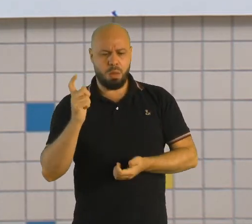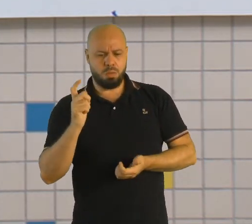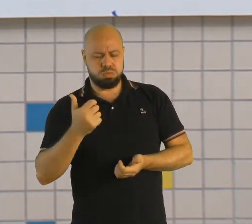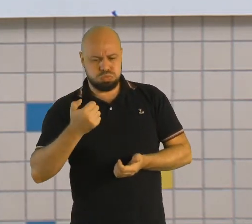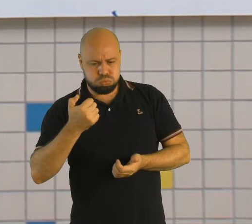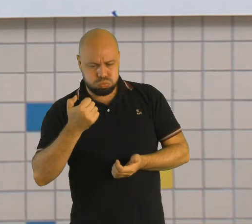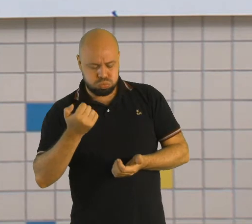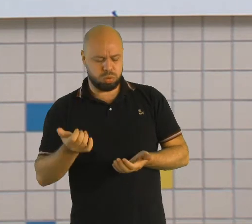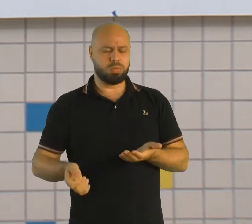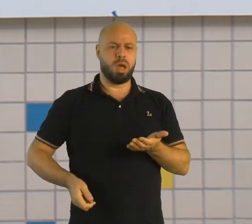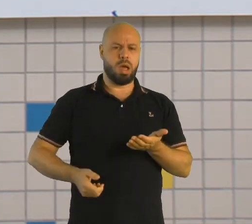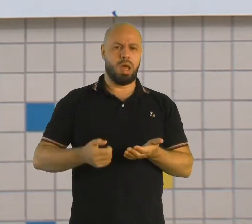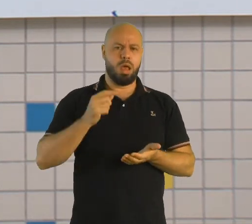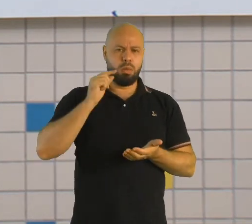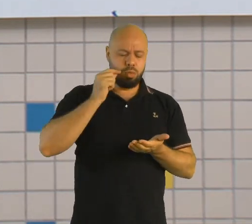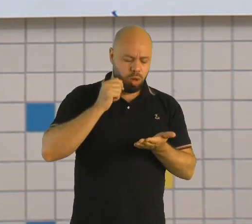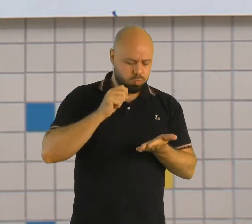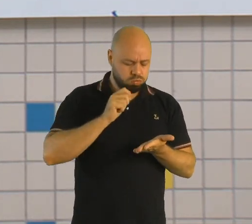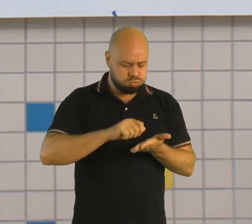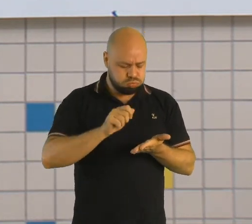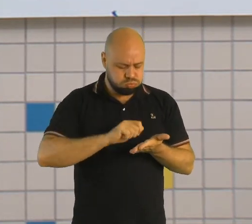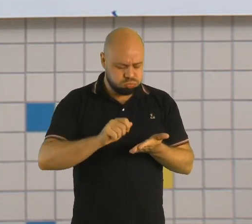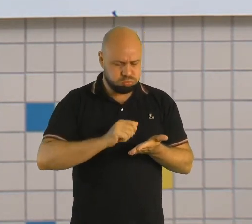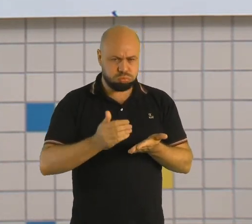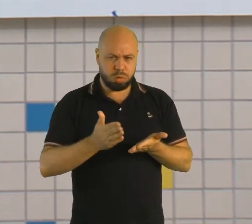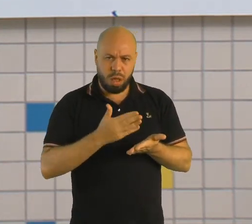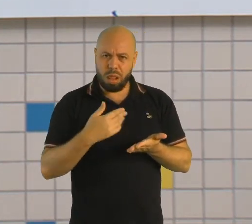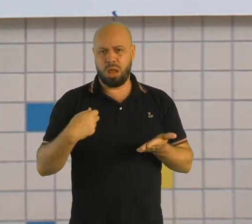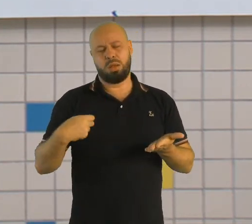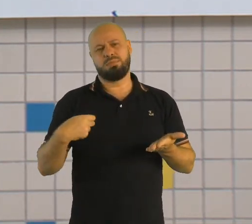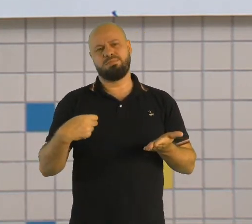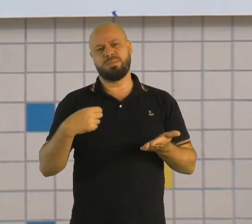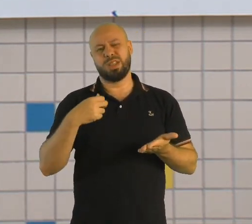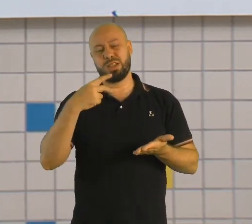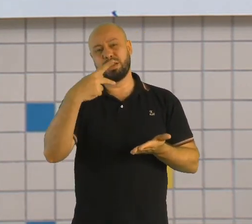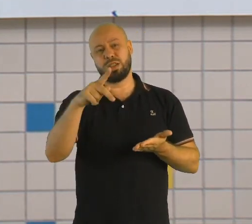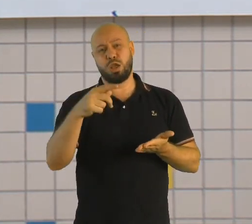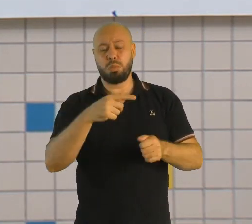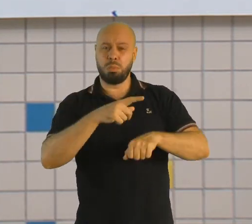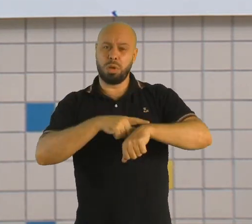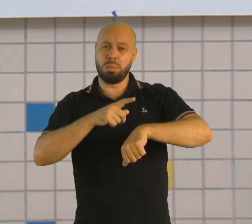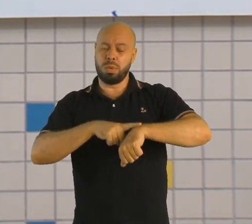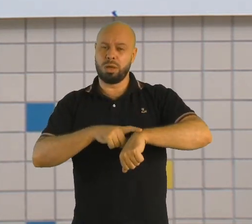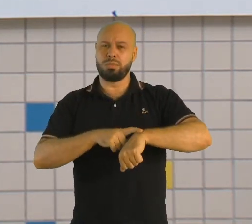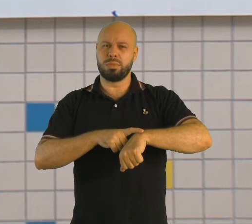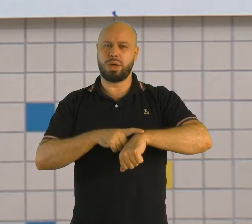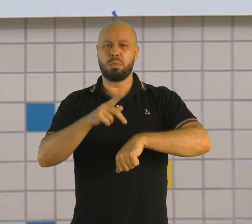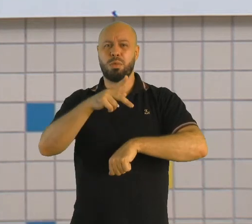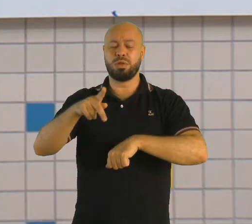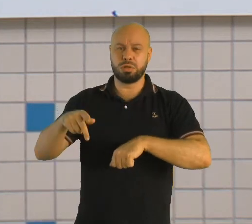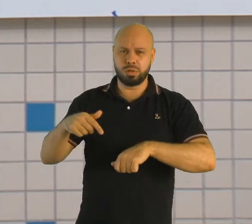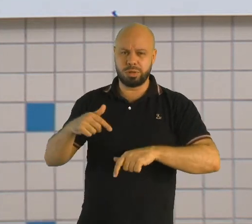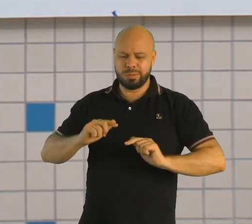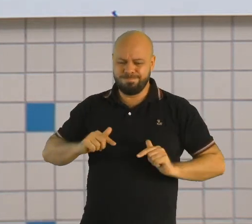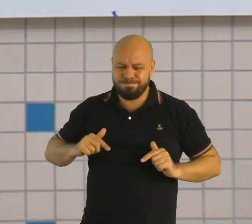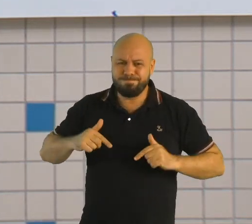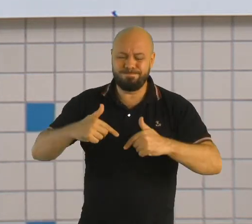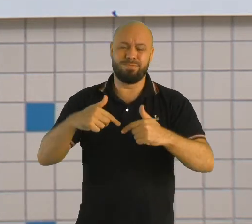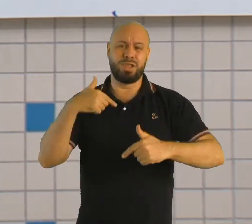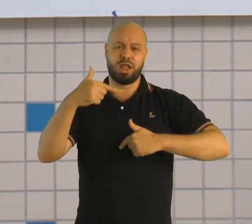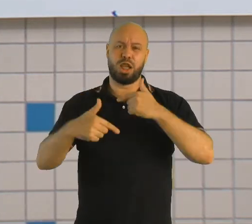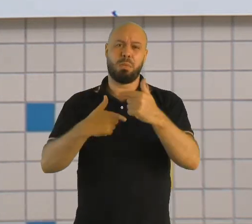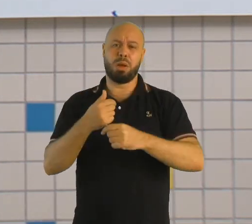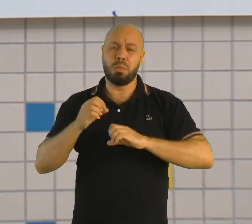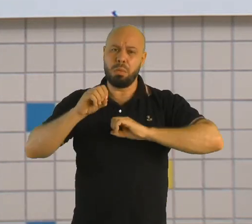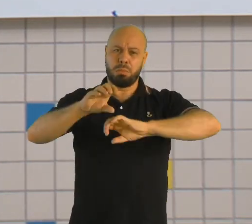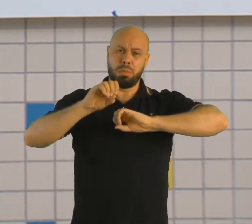gel, certo? O caderno, e tirem esse momento seu, né, e do seu professor, que está aqui tanto se esforçando para transmitir